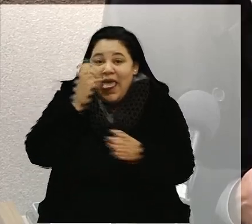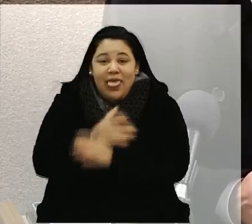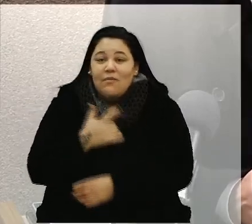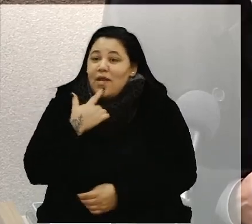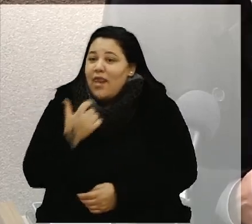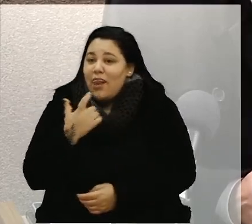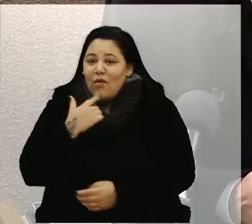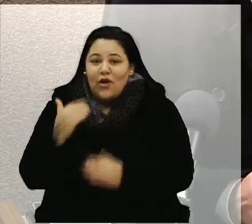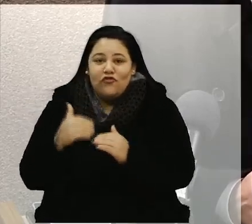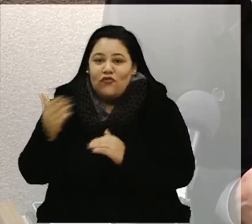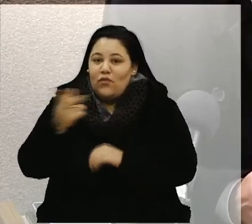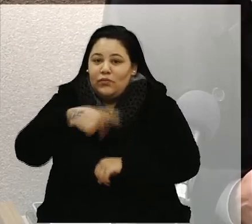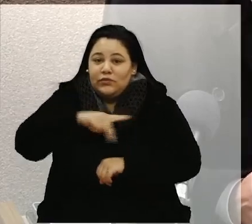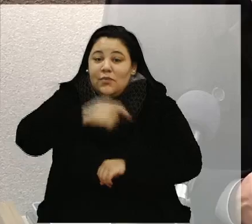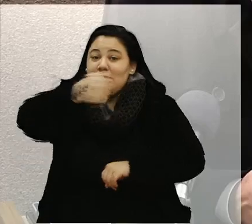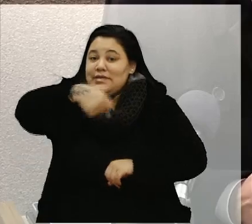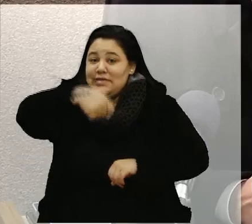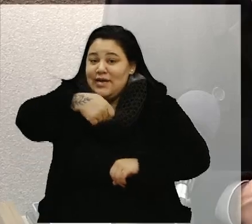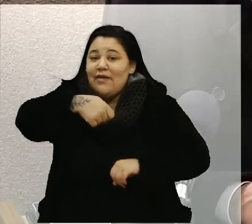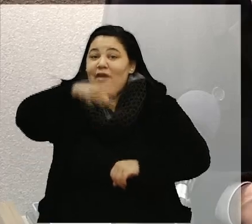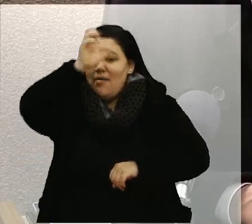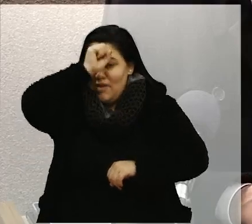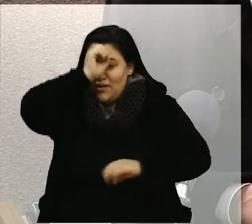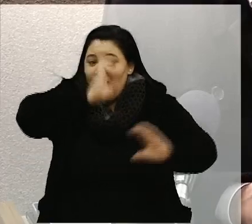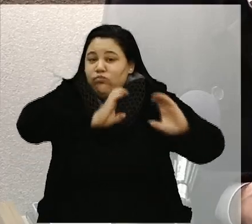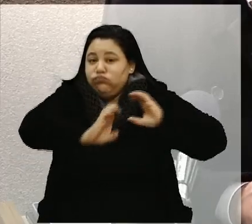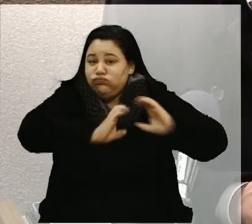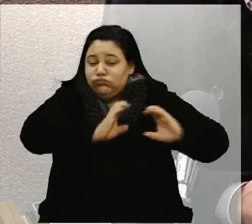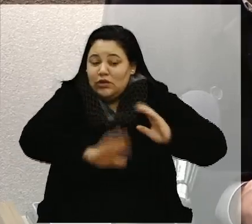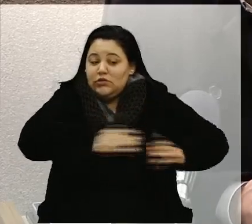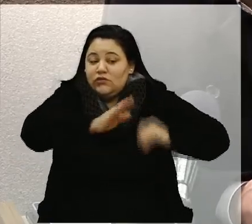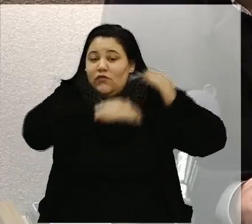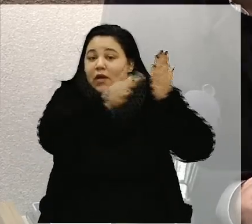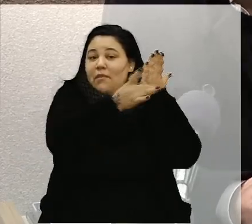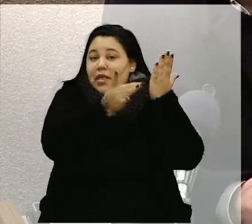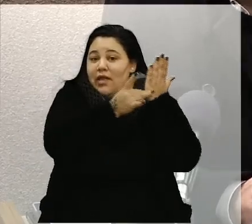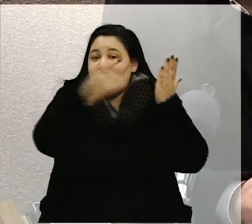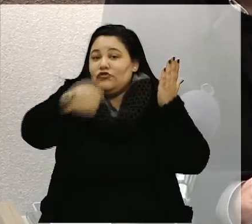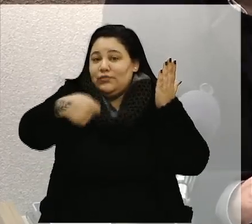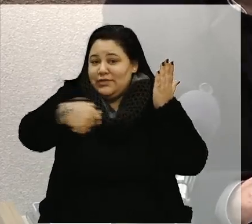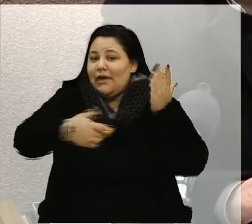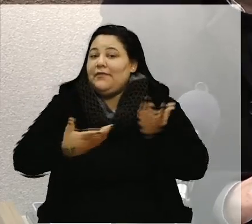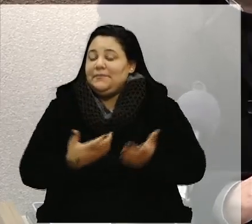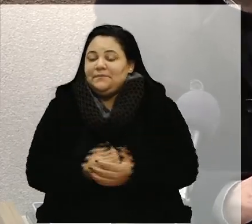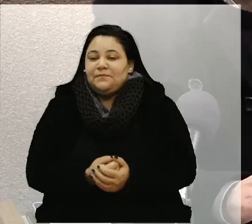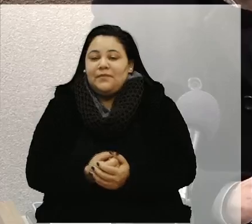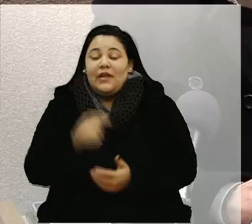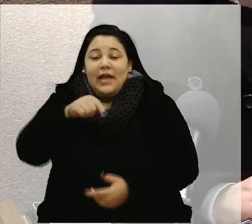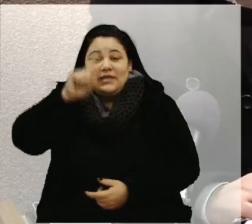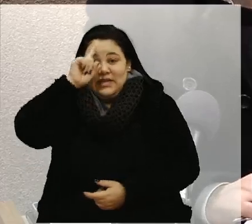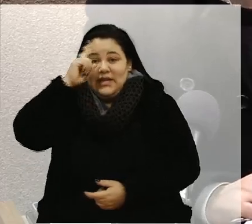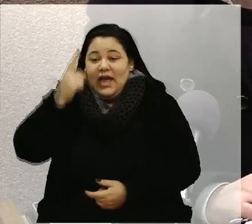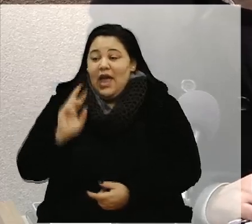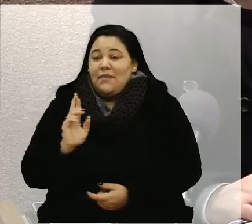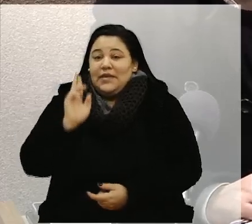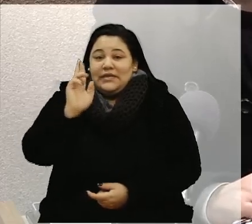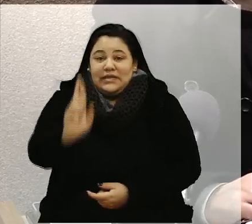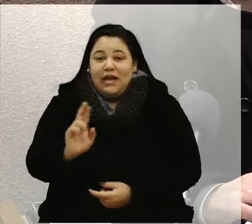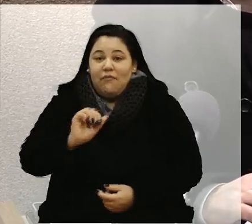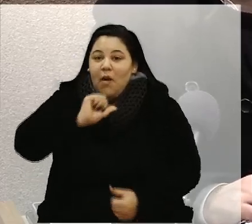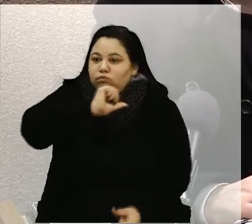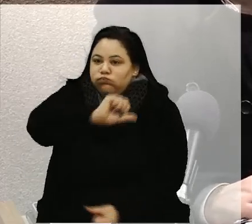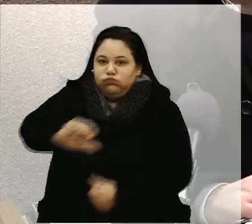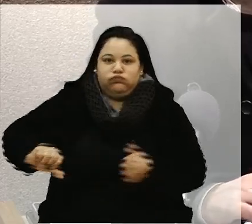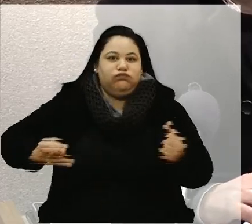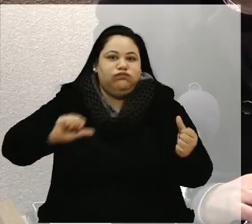preciso aprender a se comunicar e desenvolver as habilidades necessárias para isso. Essa ideia representava uma revolução